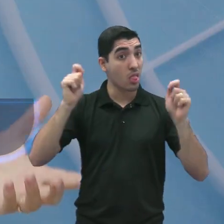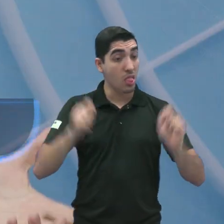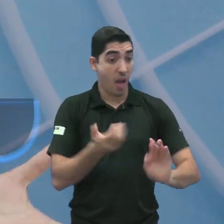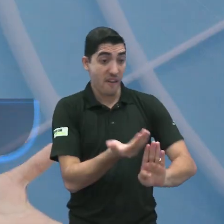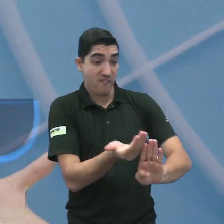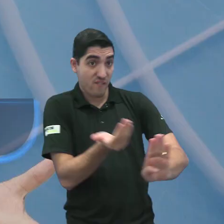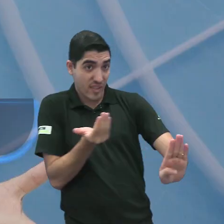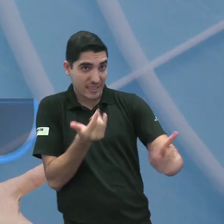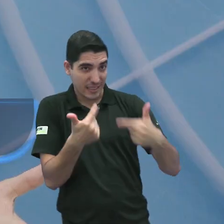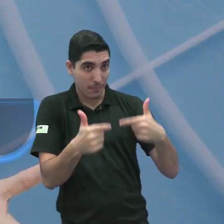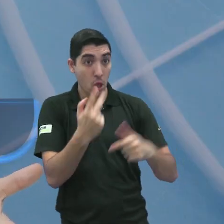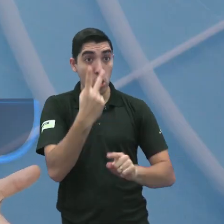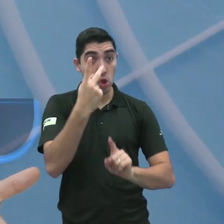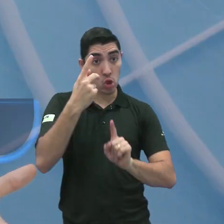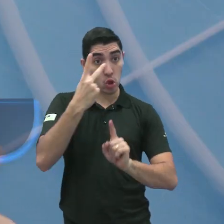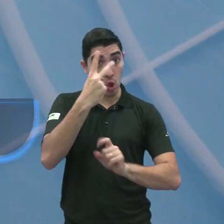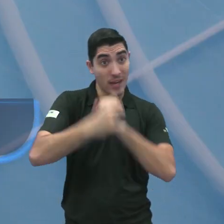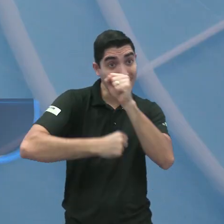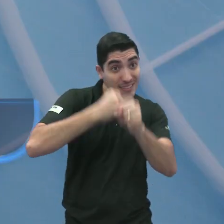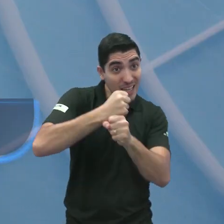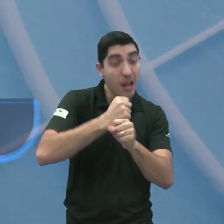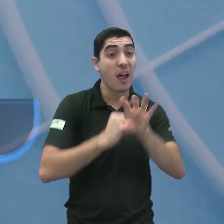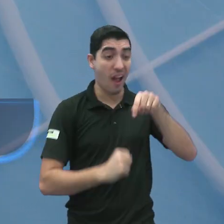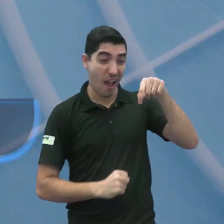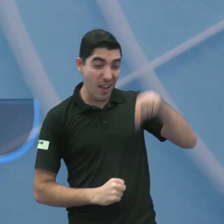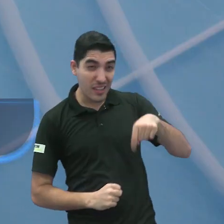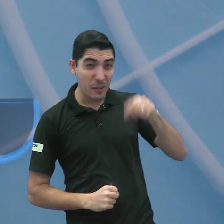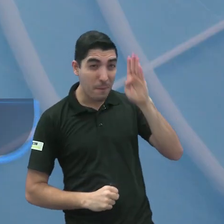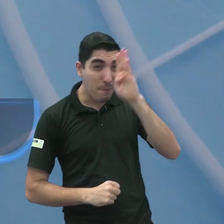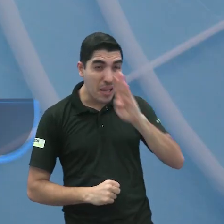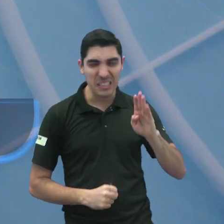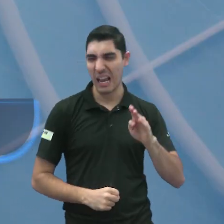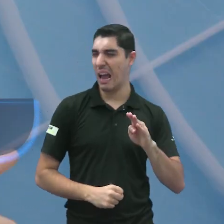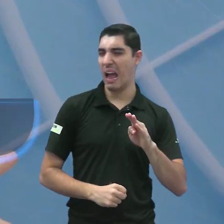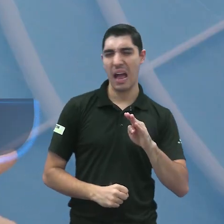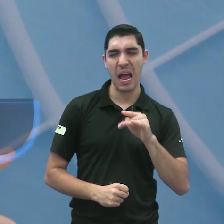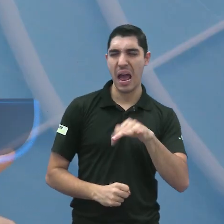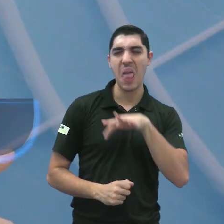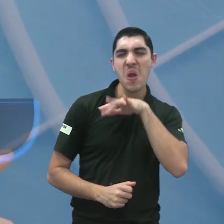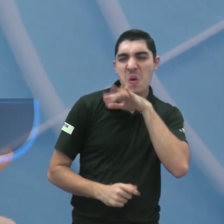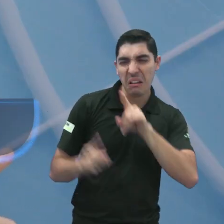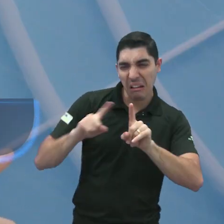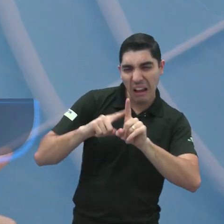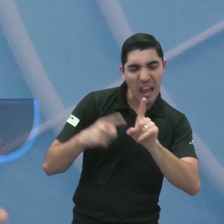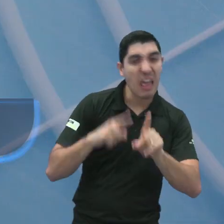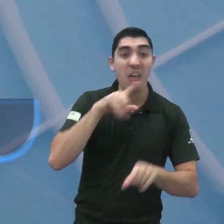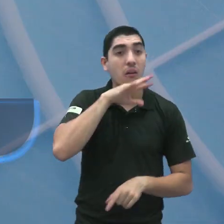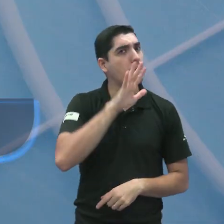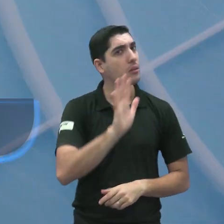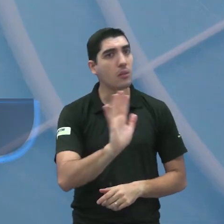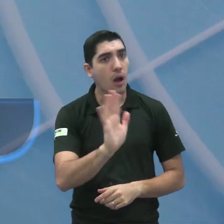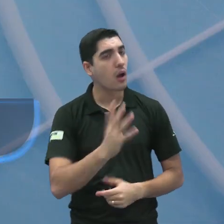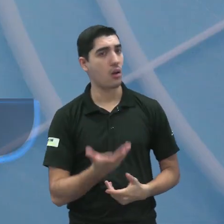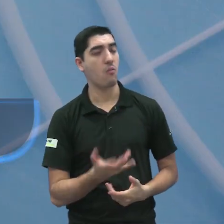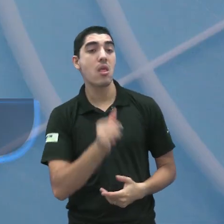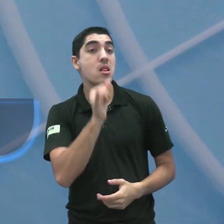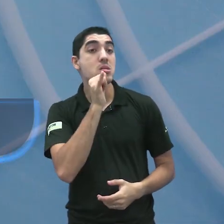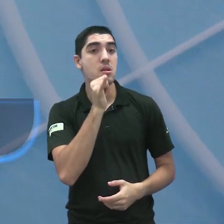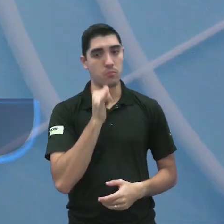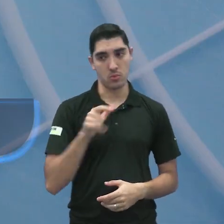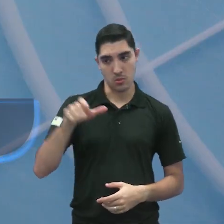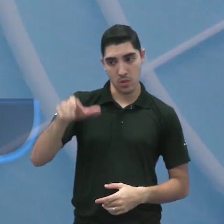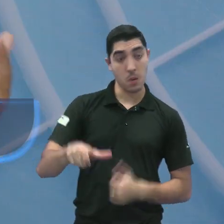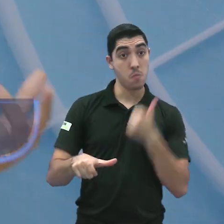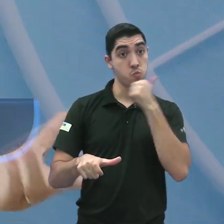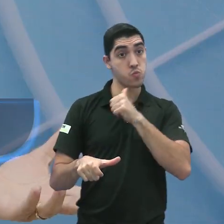anos de licença maternidade, aqui no Brasil é visto como uma barreira. Porque se eu contrato uma mulher,